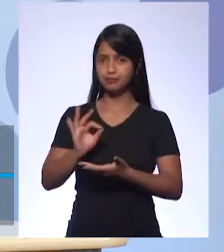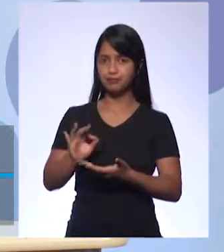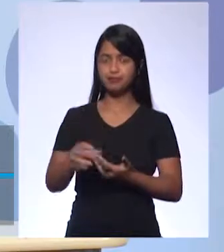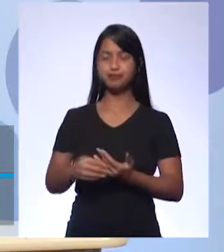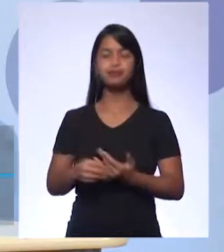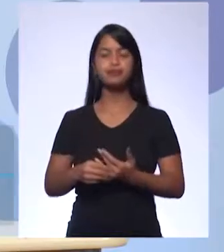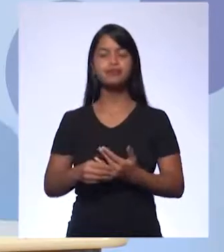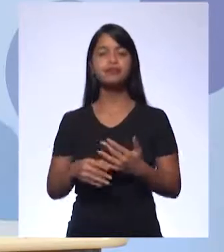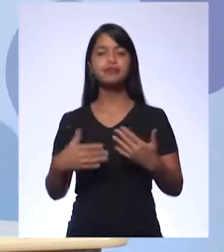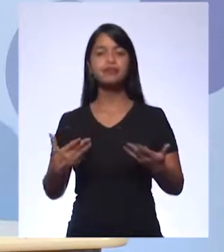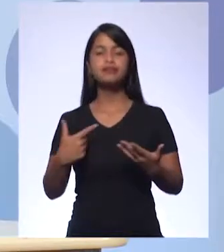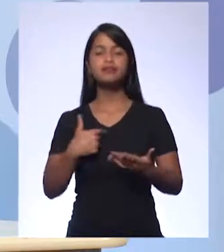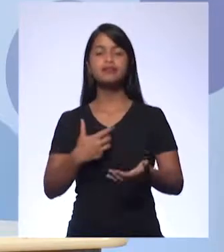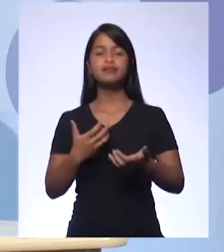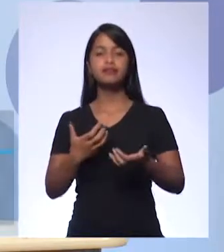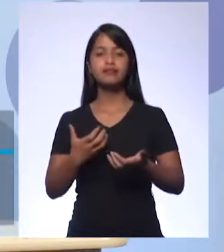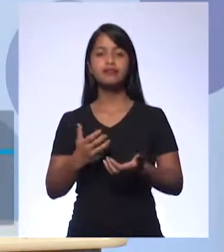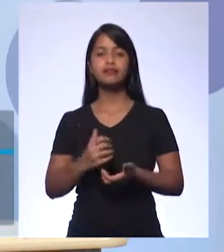Então, eu gostaria